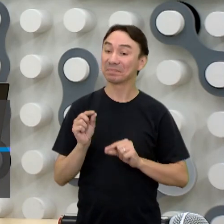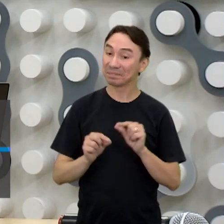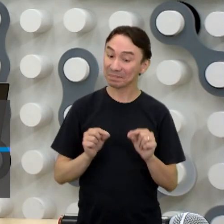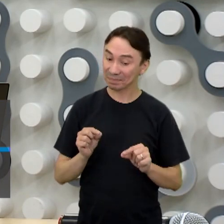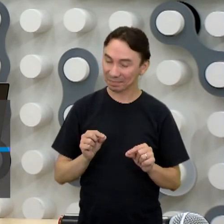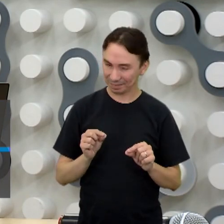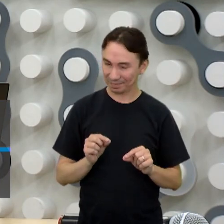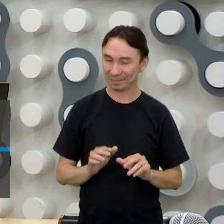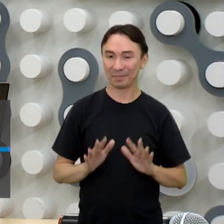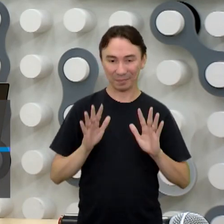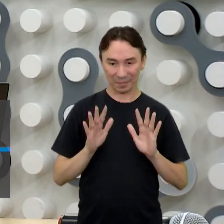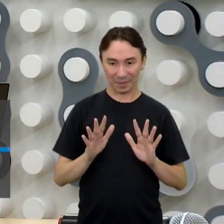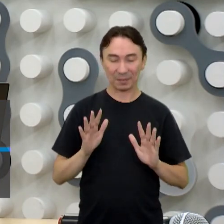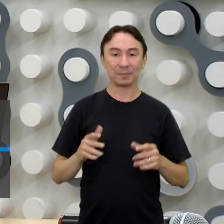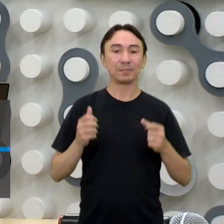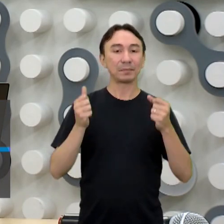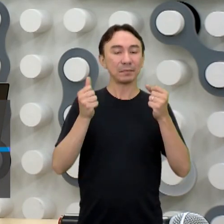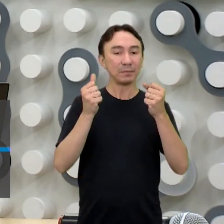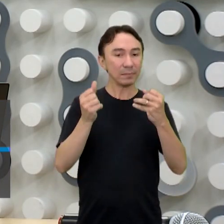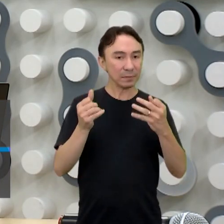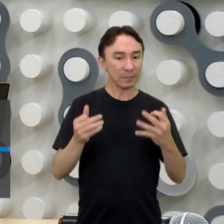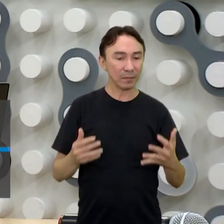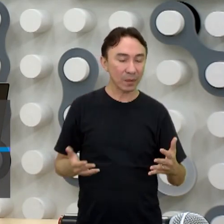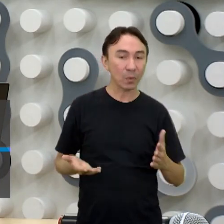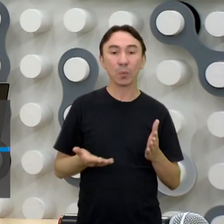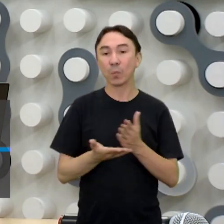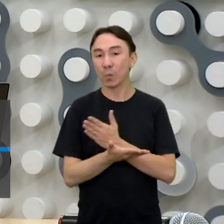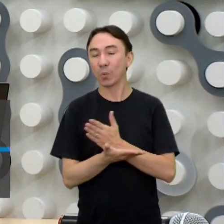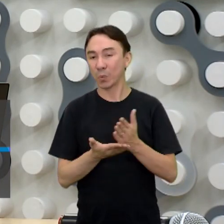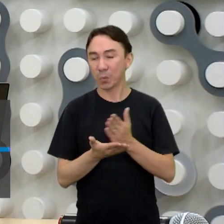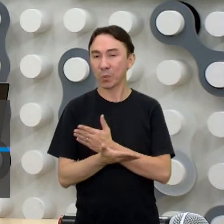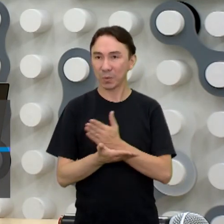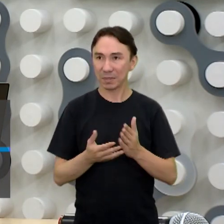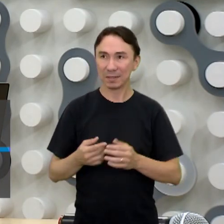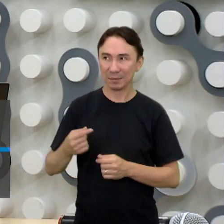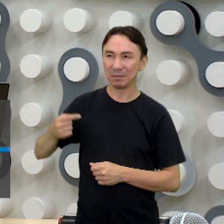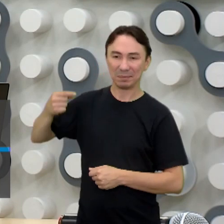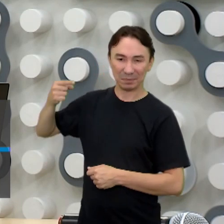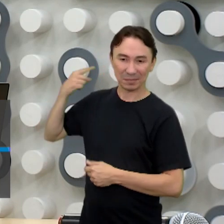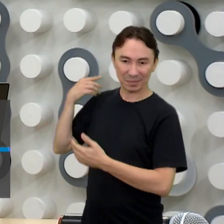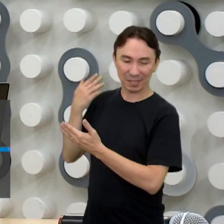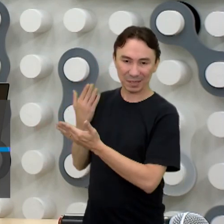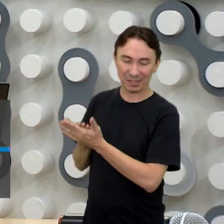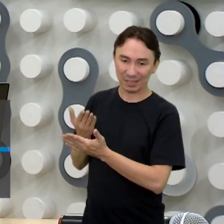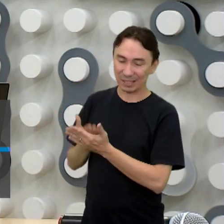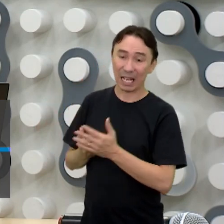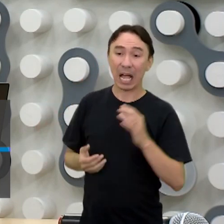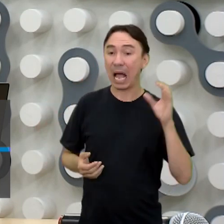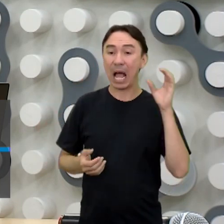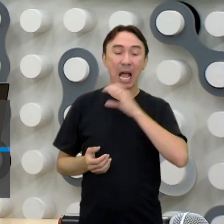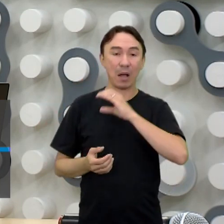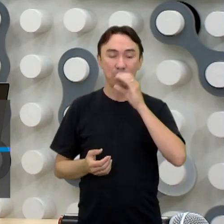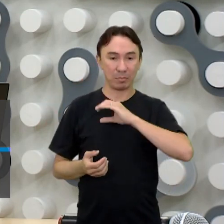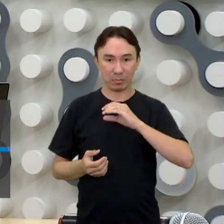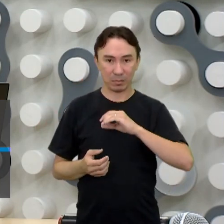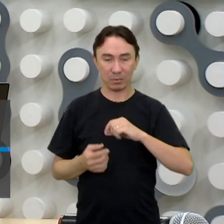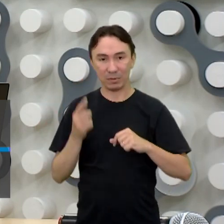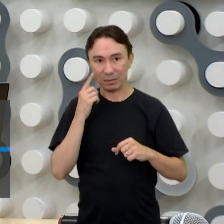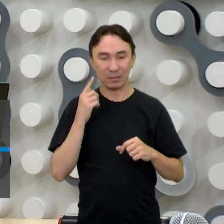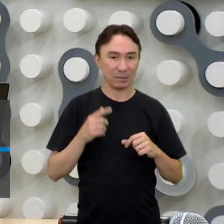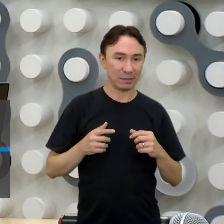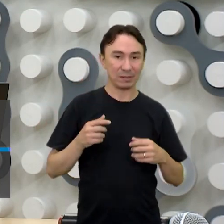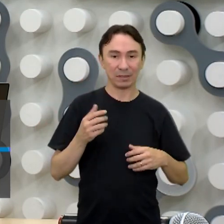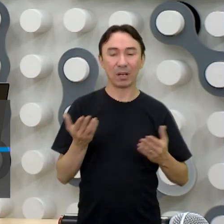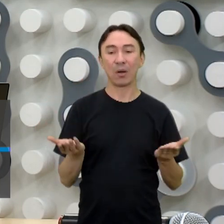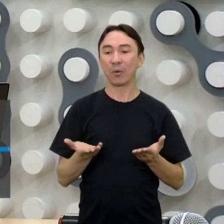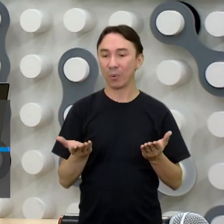Primeiro eu vou retomar alguns elementos que ficaram um pouquinho espaçados na última aula. Eu falei muito rápido, então é bom que a gente fale nesta. Tá? Tem até tela para